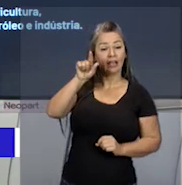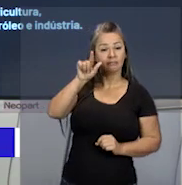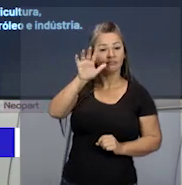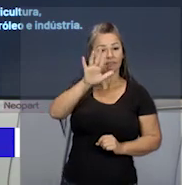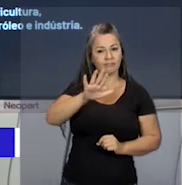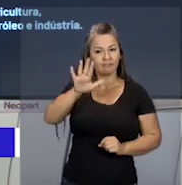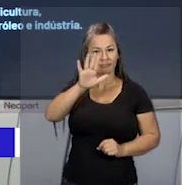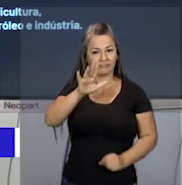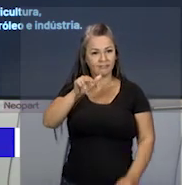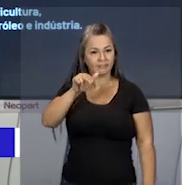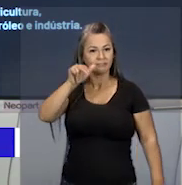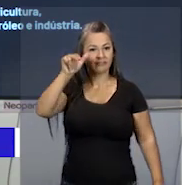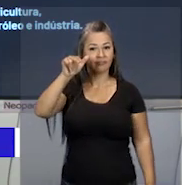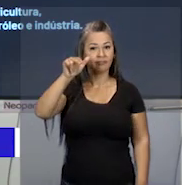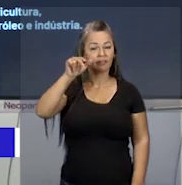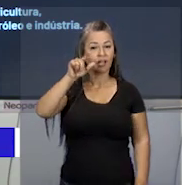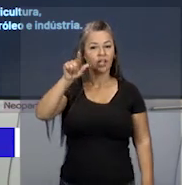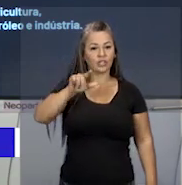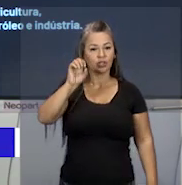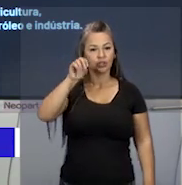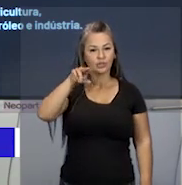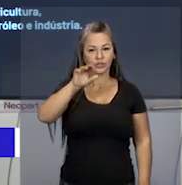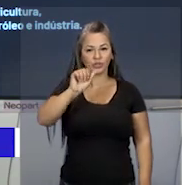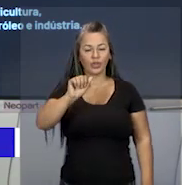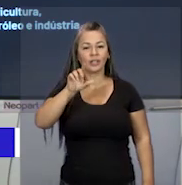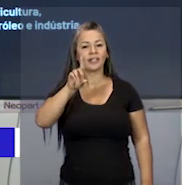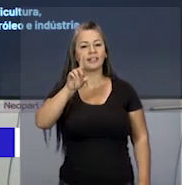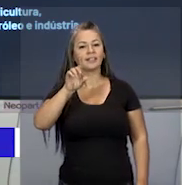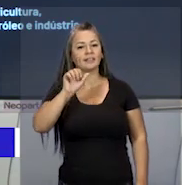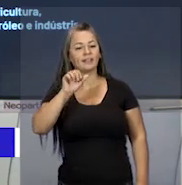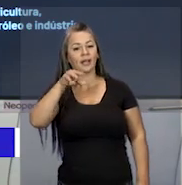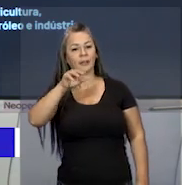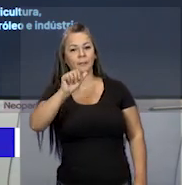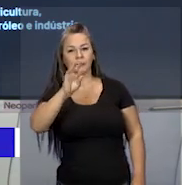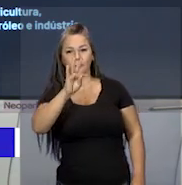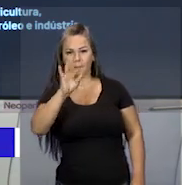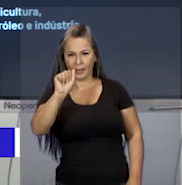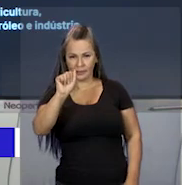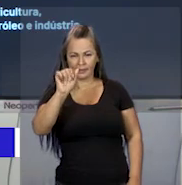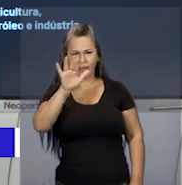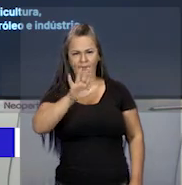Mata, onde você tem as maiores cidades do Nordeste, como Recife,